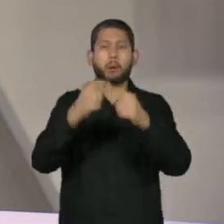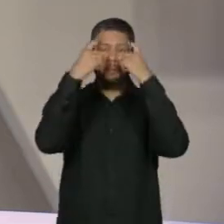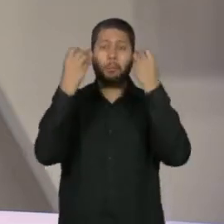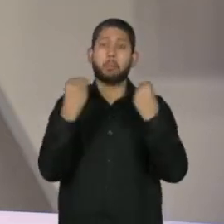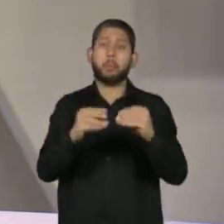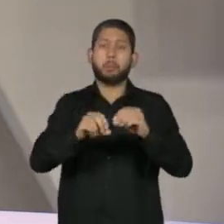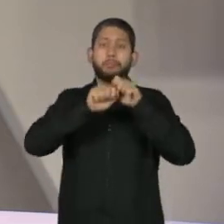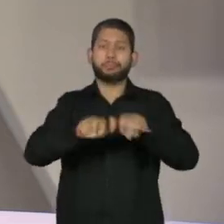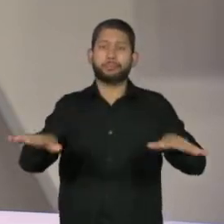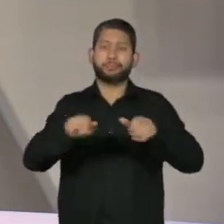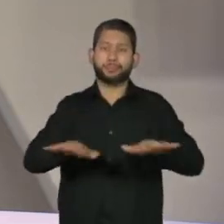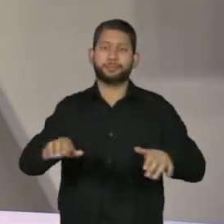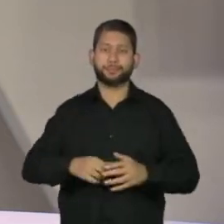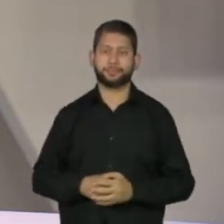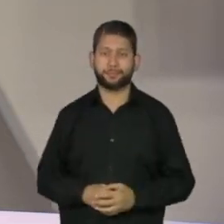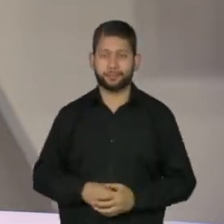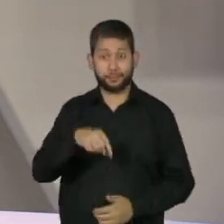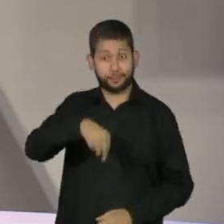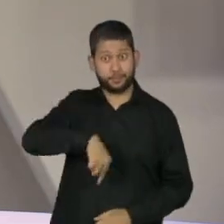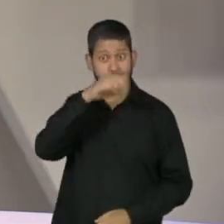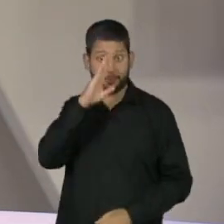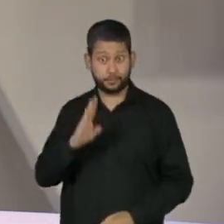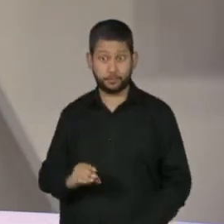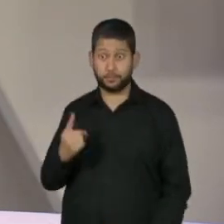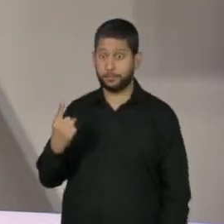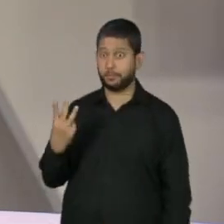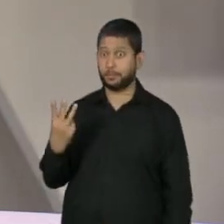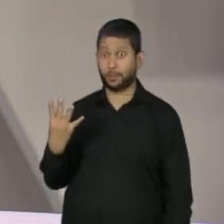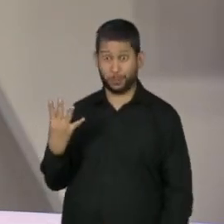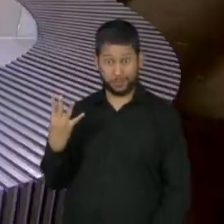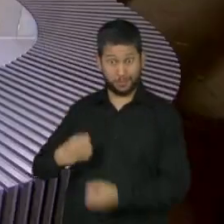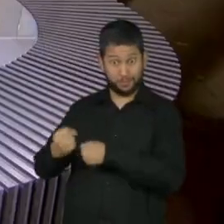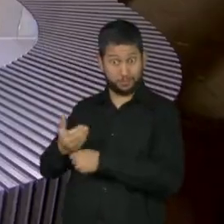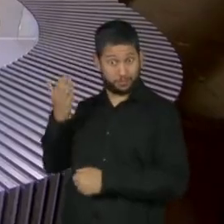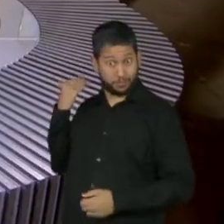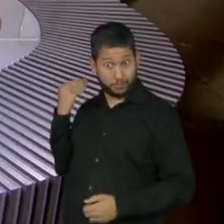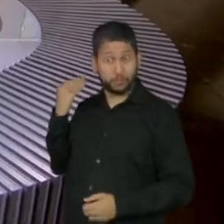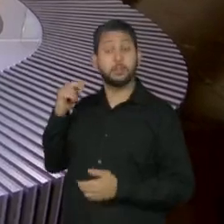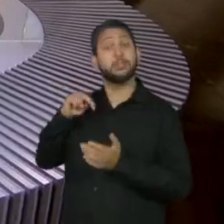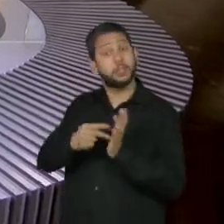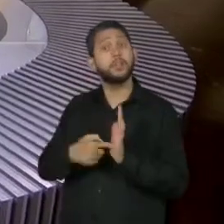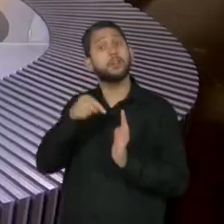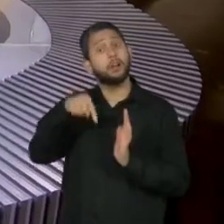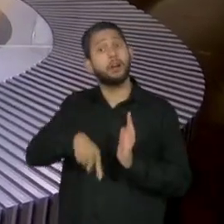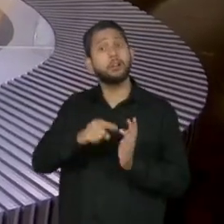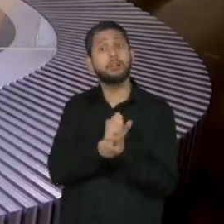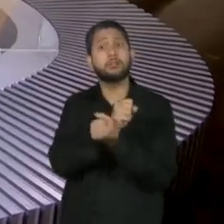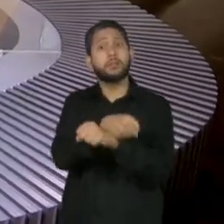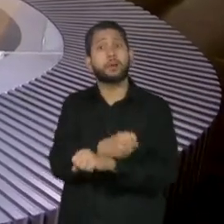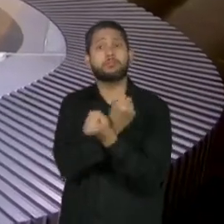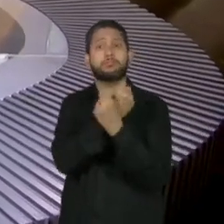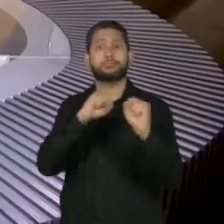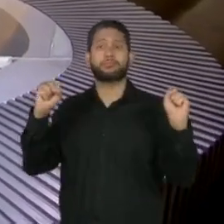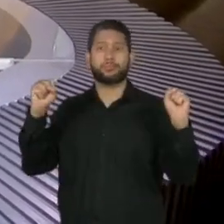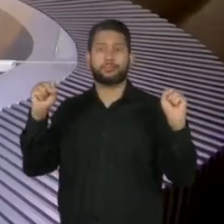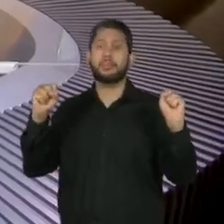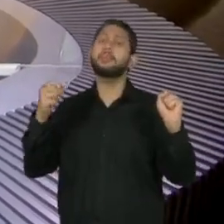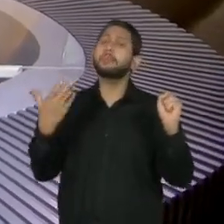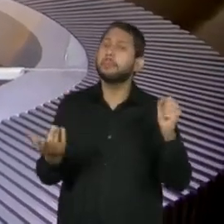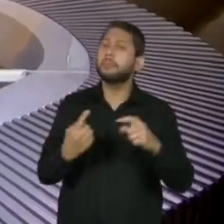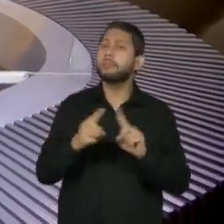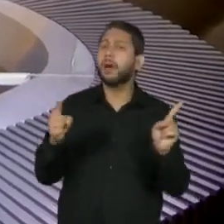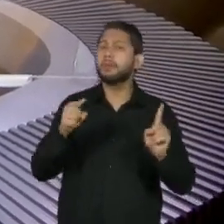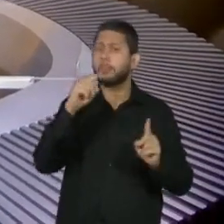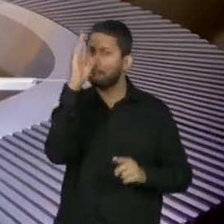Há 134 anos, o Brasil decretava o fim da escravidão. A institucionalidade da data não levou o país à construção